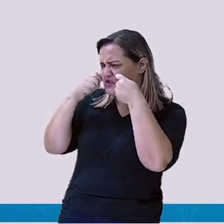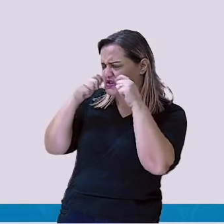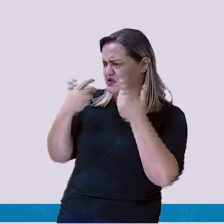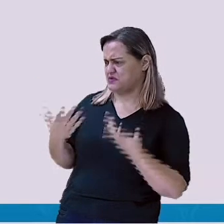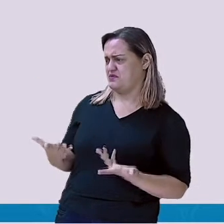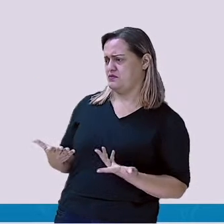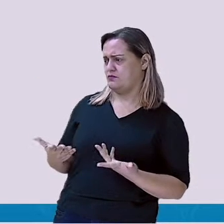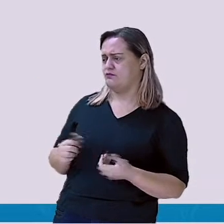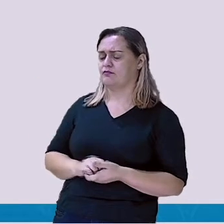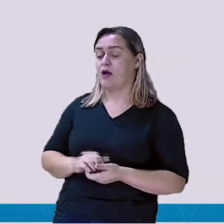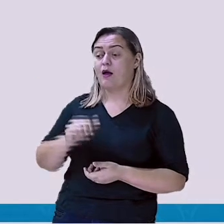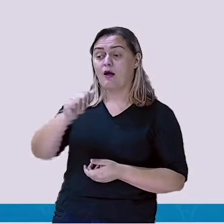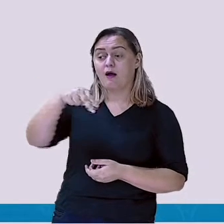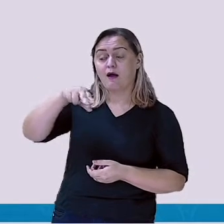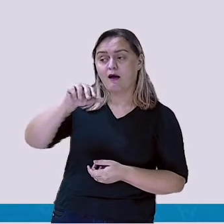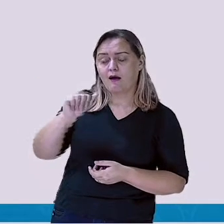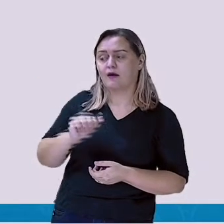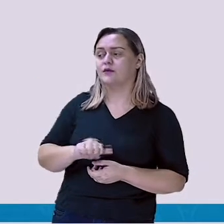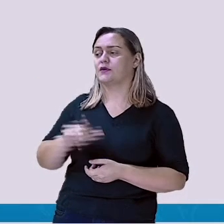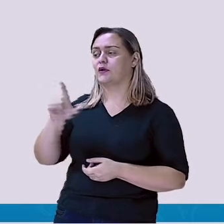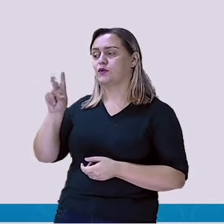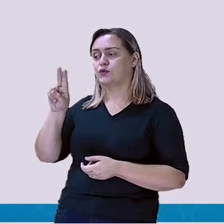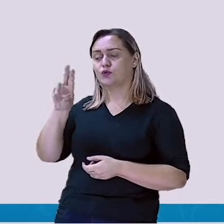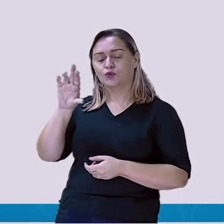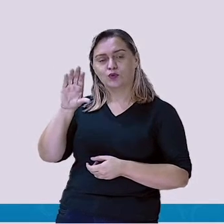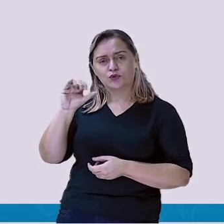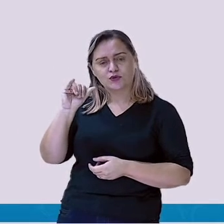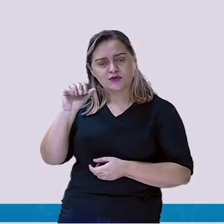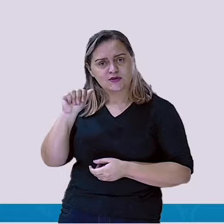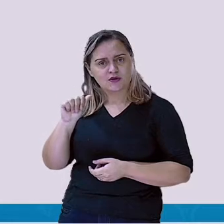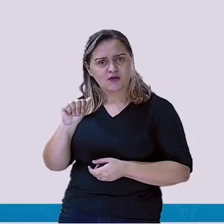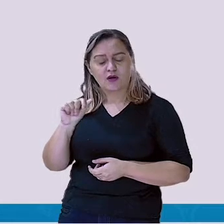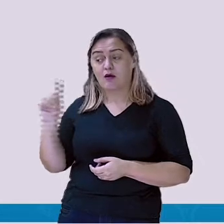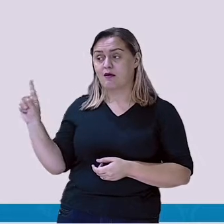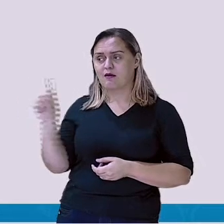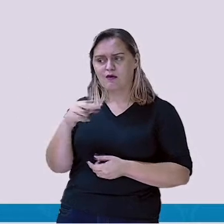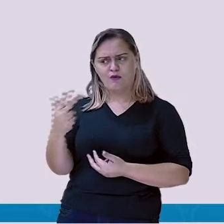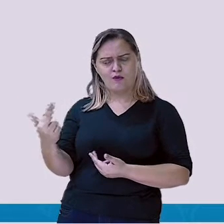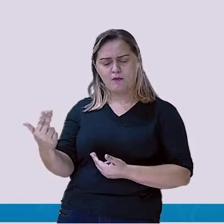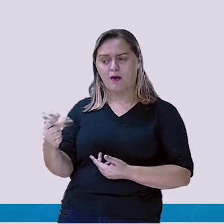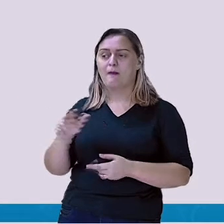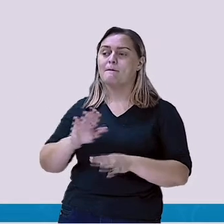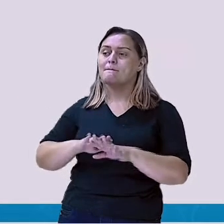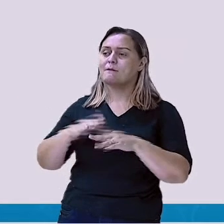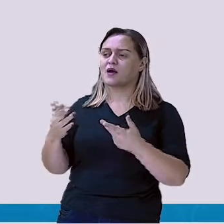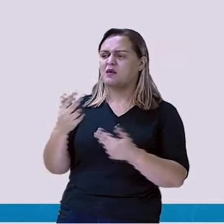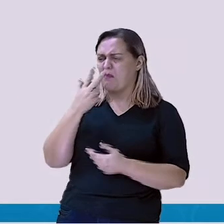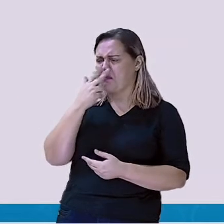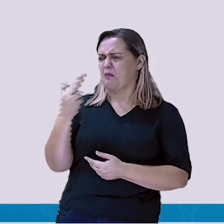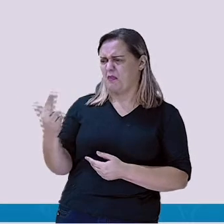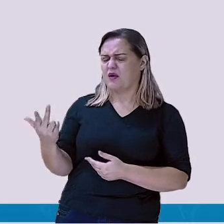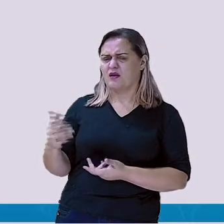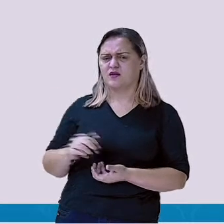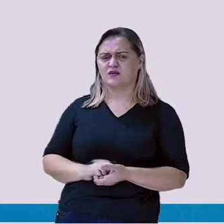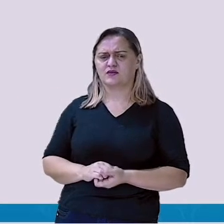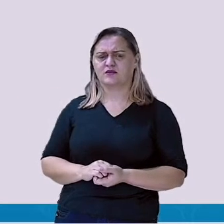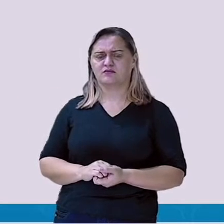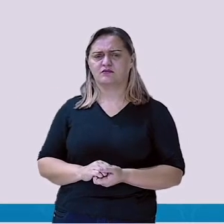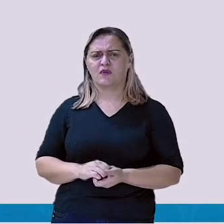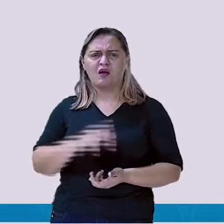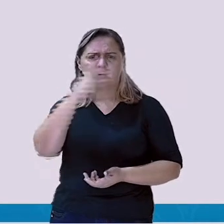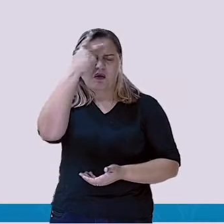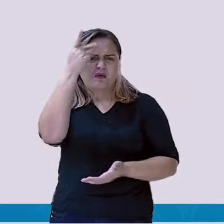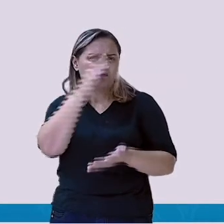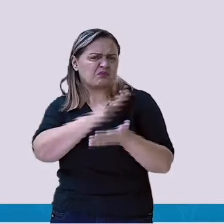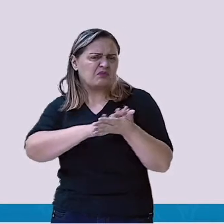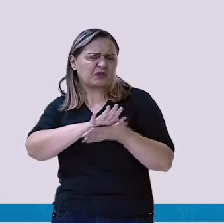Lúcia e Ana não são irmãs, mas são semelhantes. Ninguém sabe qual será a resolução